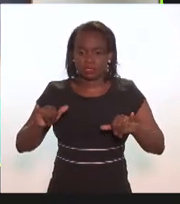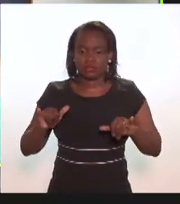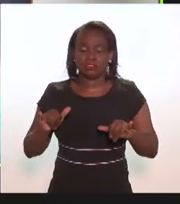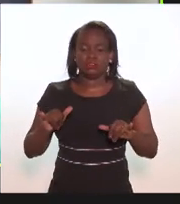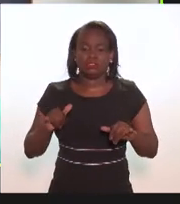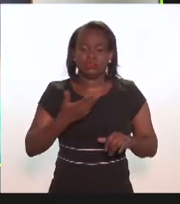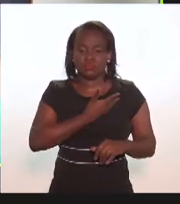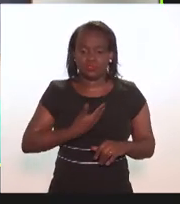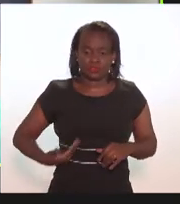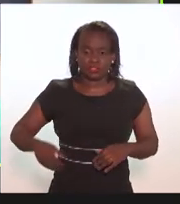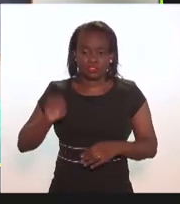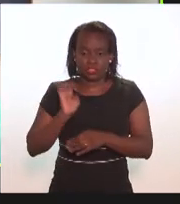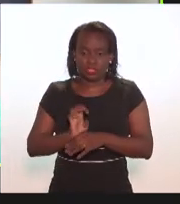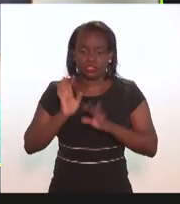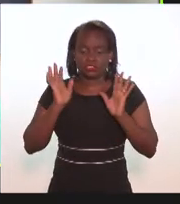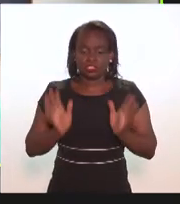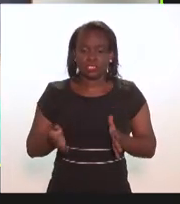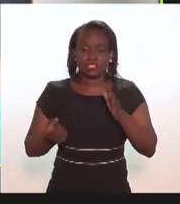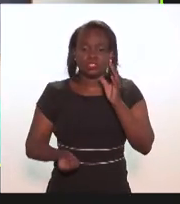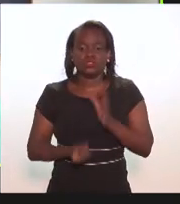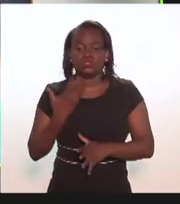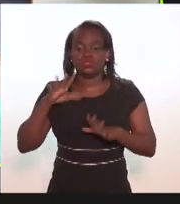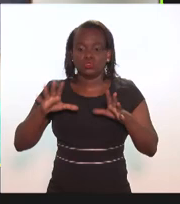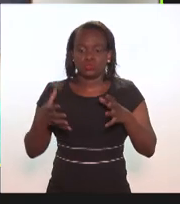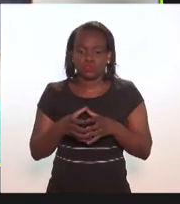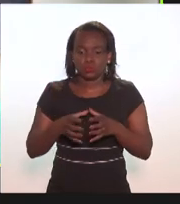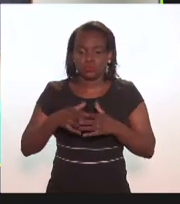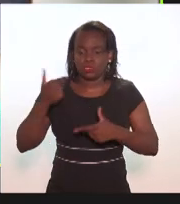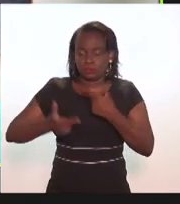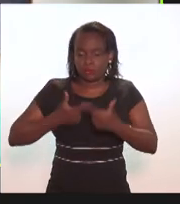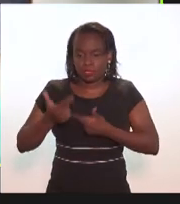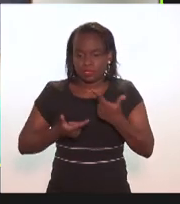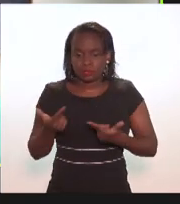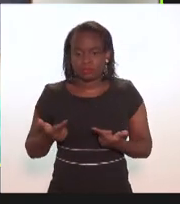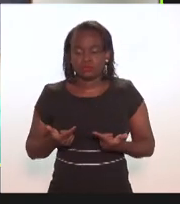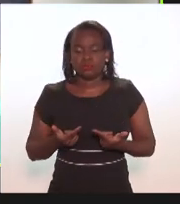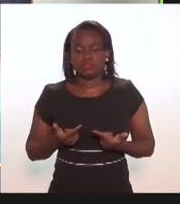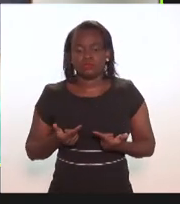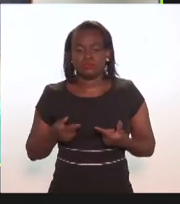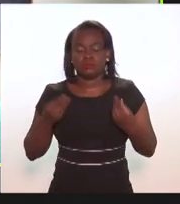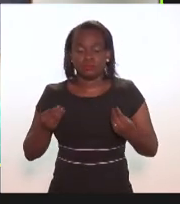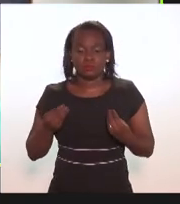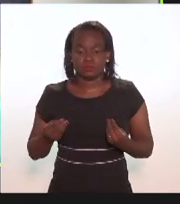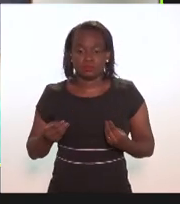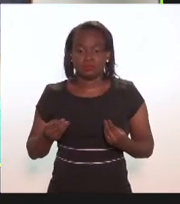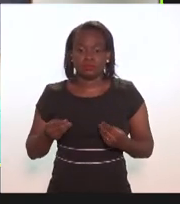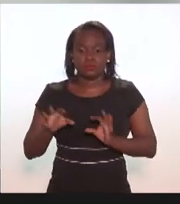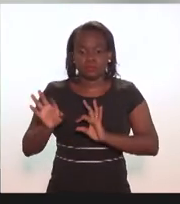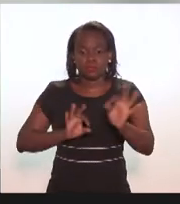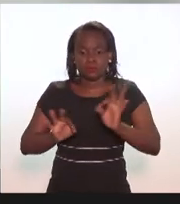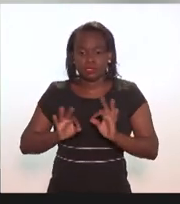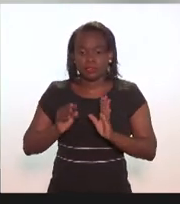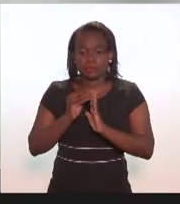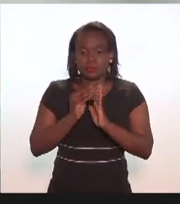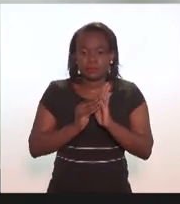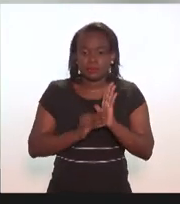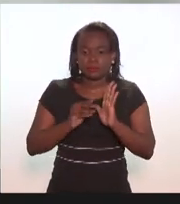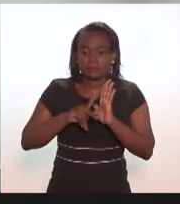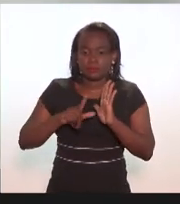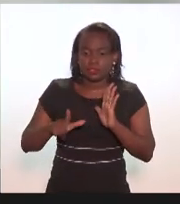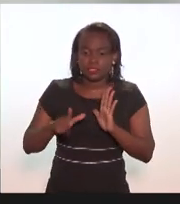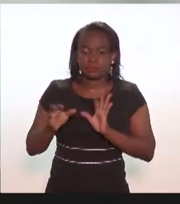pelo governo do Estado a criação de um grupo de trabalho para elaborar minuta de projeto de